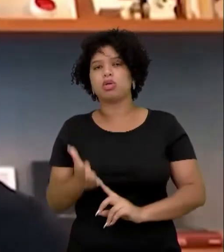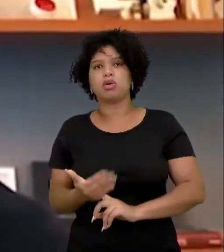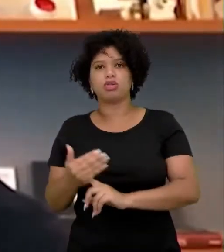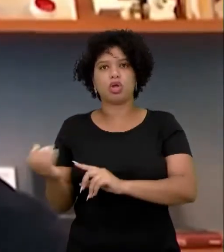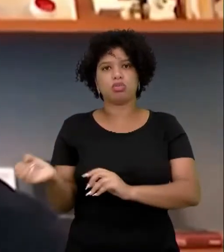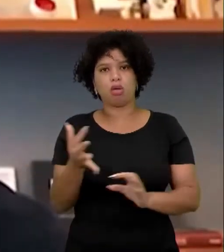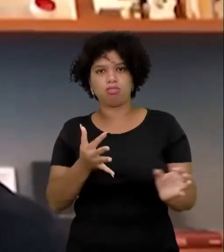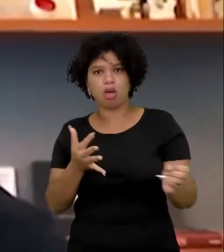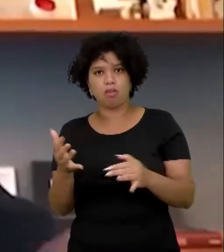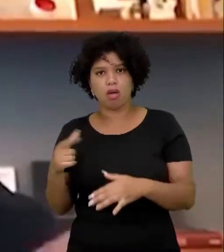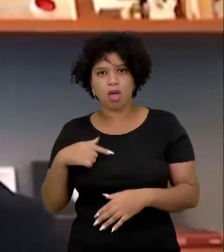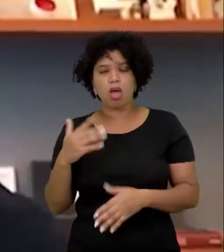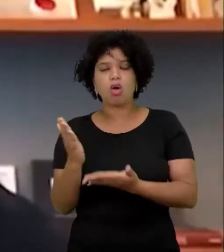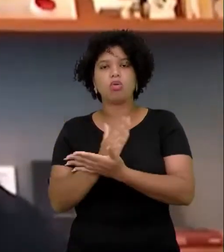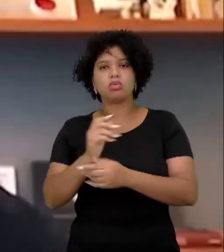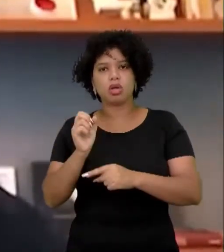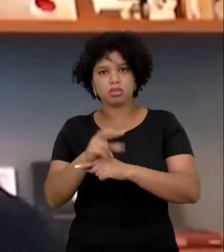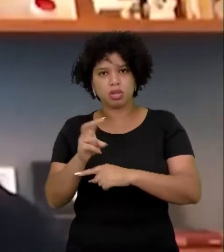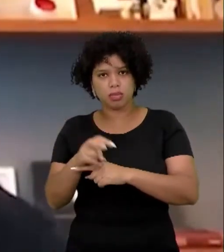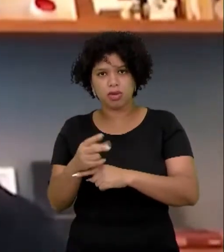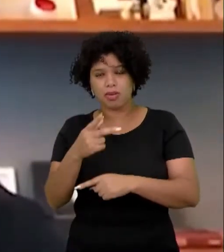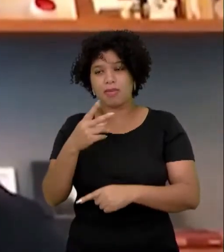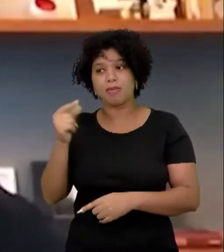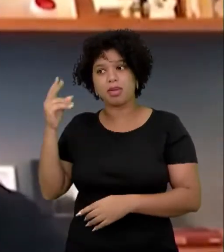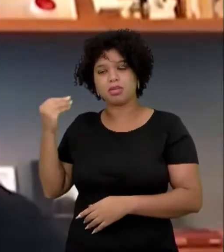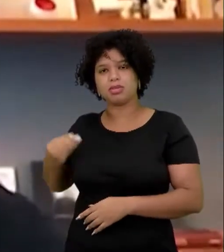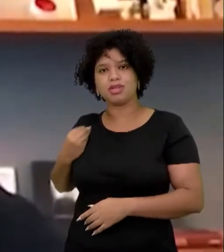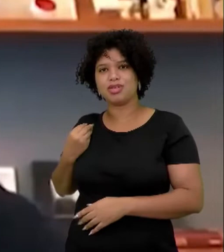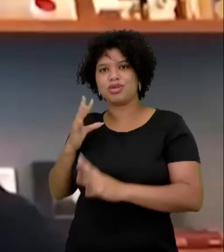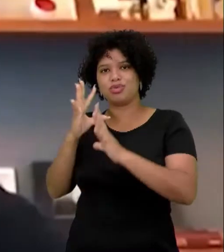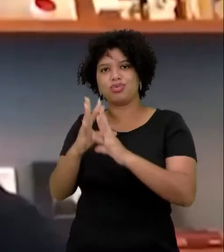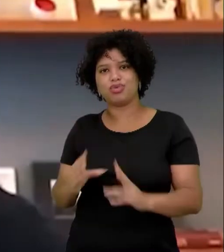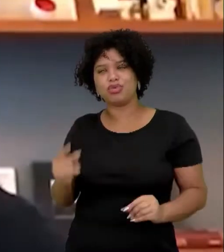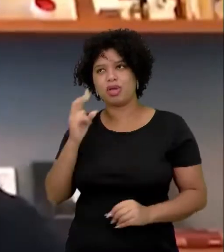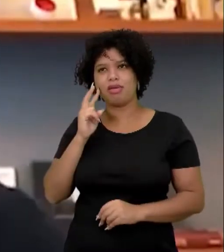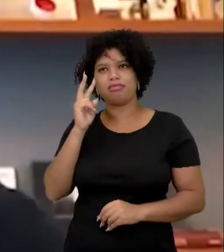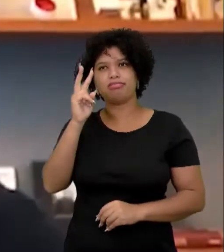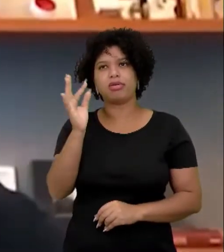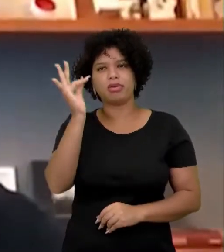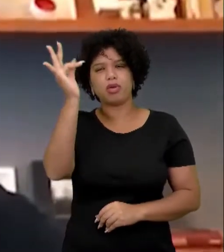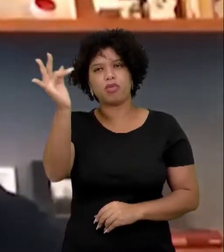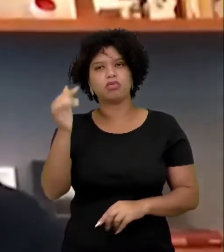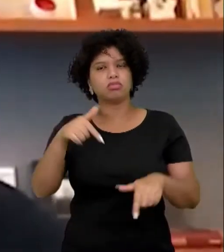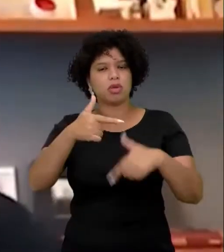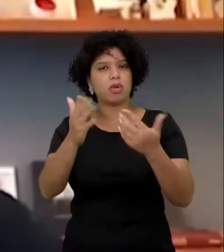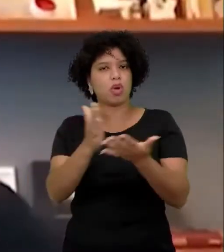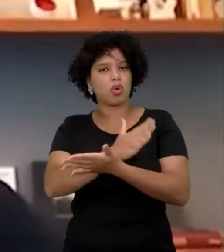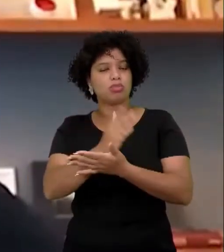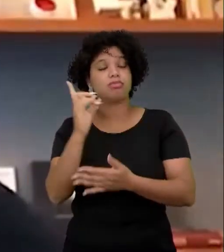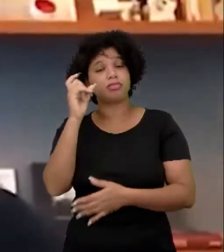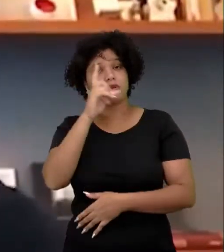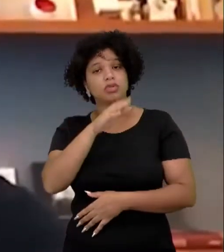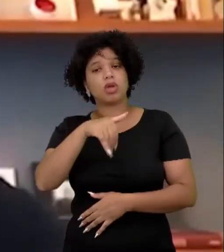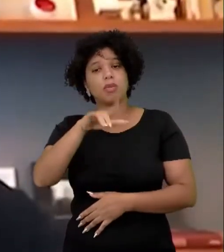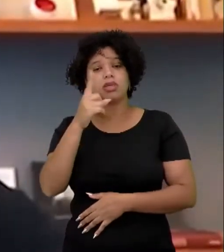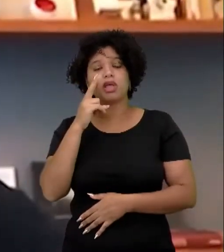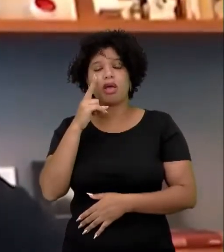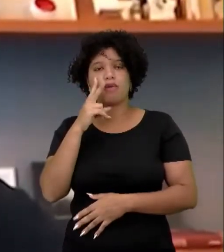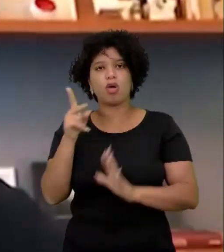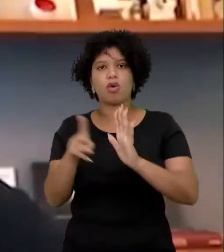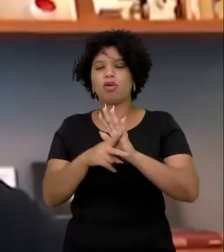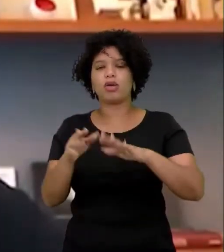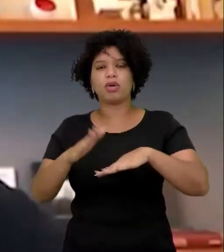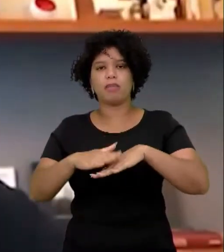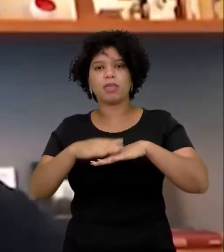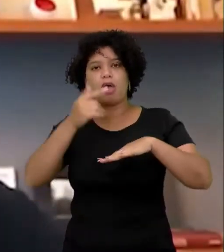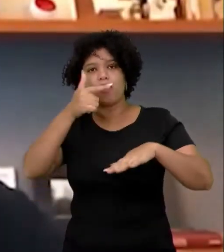faz com que empregos que existiam vão deixar de existir, fica mais fácil olhar para quais são esses empregos. O que é mais difícil é antever o que vai ser criado.